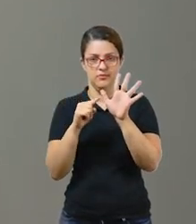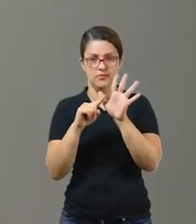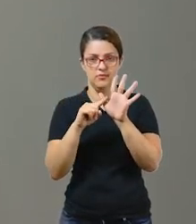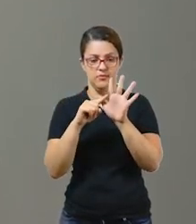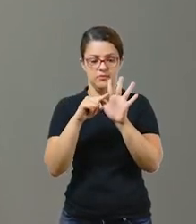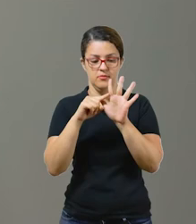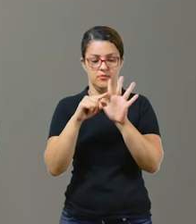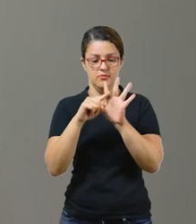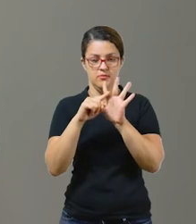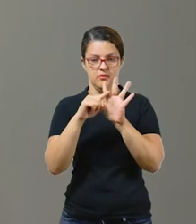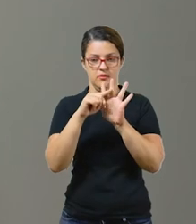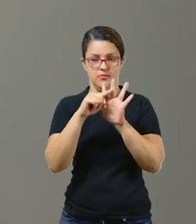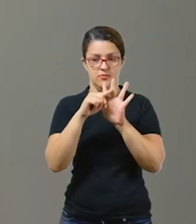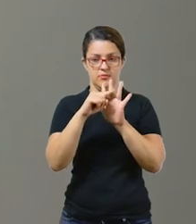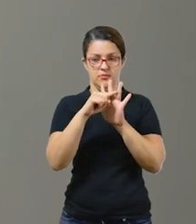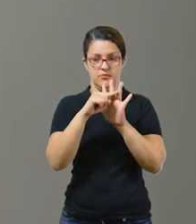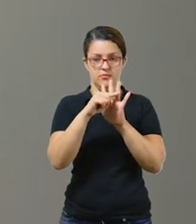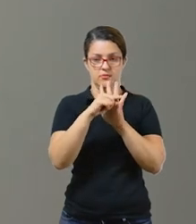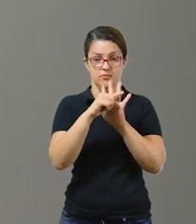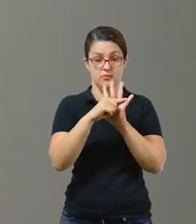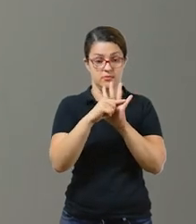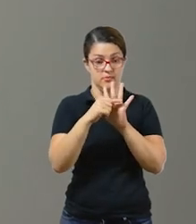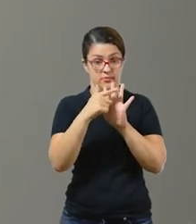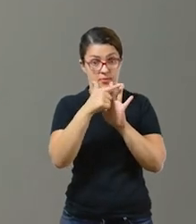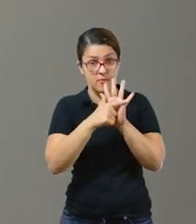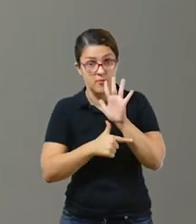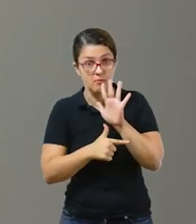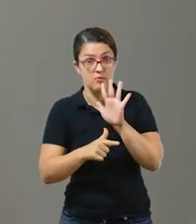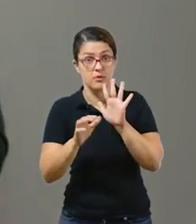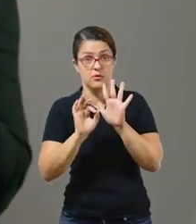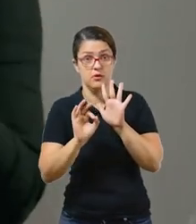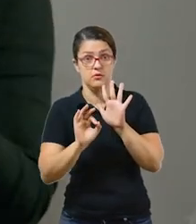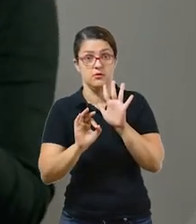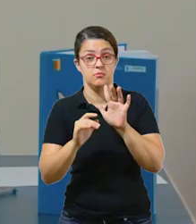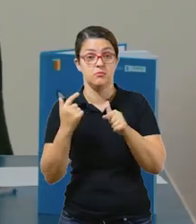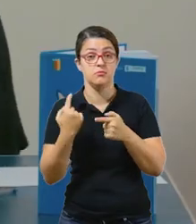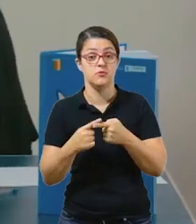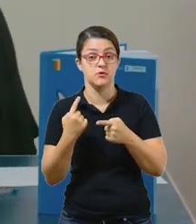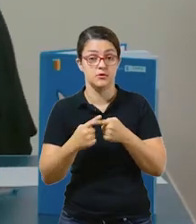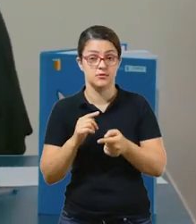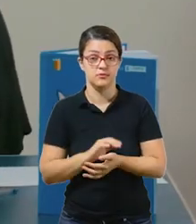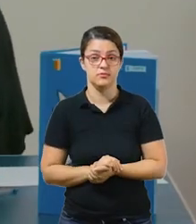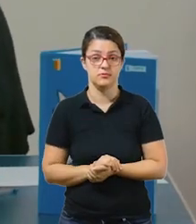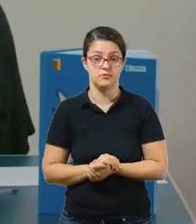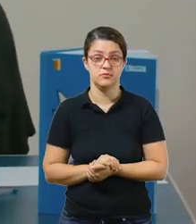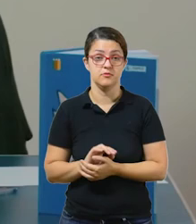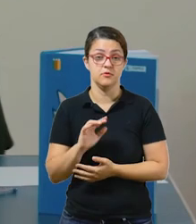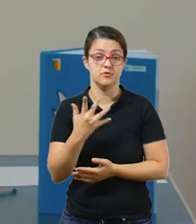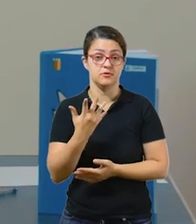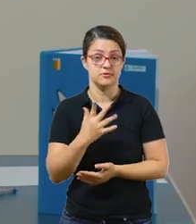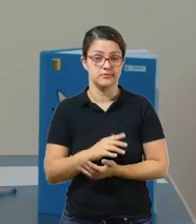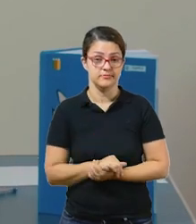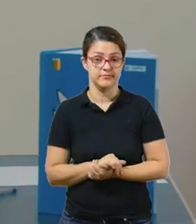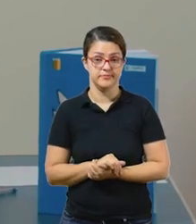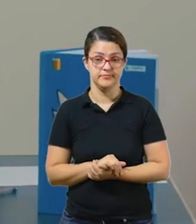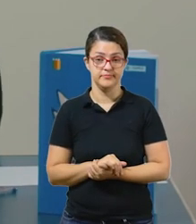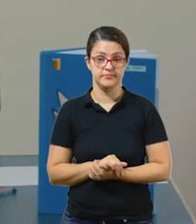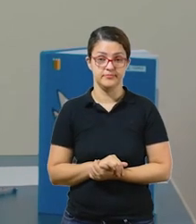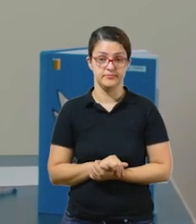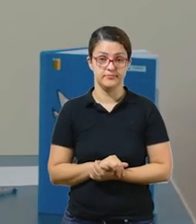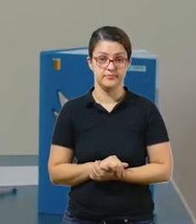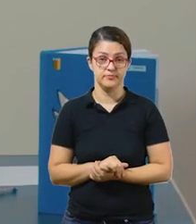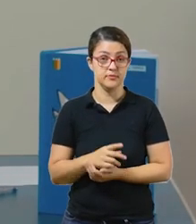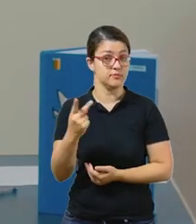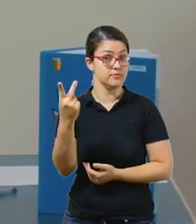dentro da minha mão ficou vazio? Por quê? Porque daí nós vamos, olha só, para a